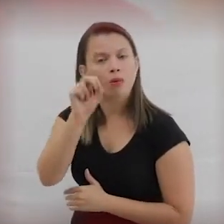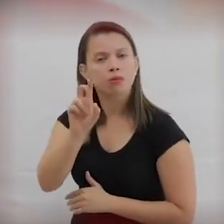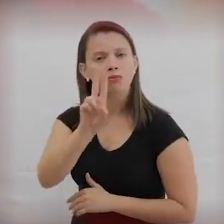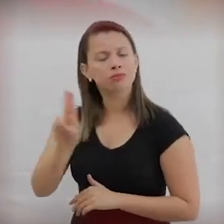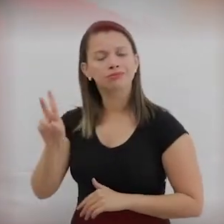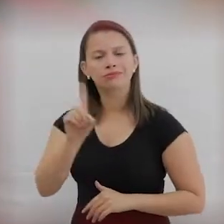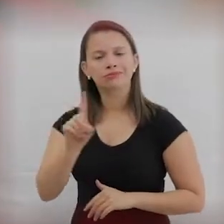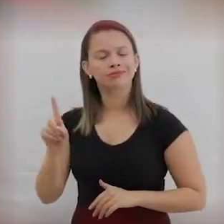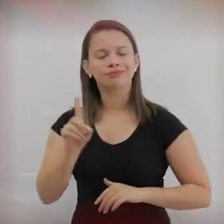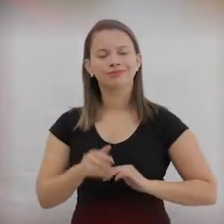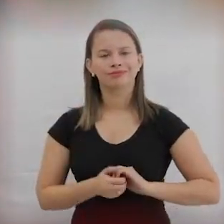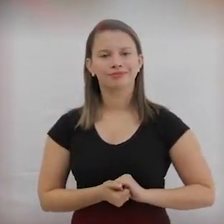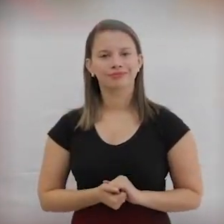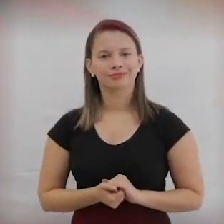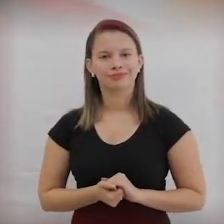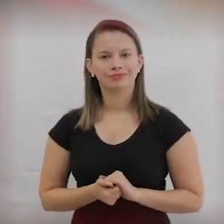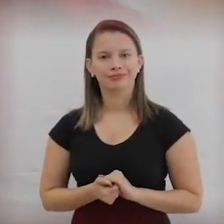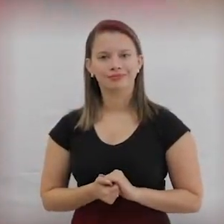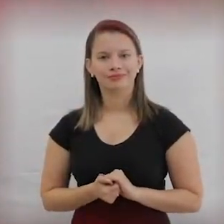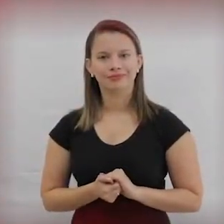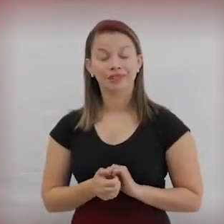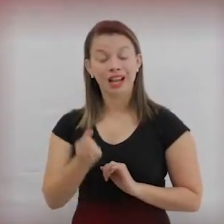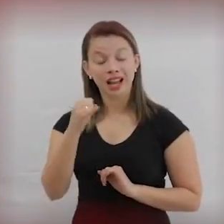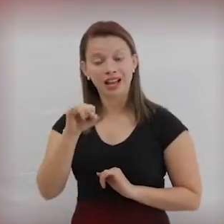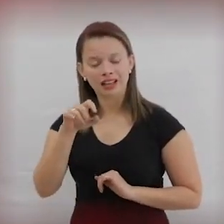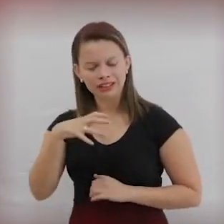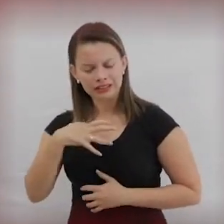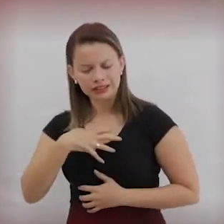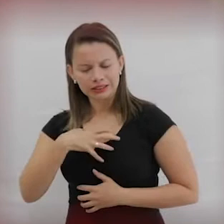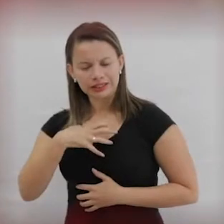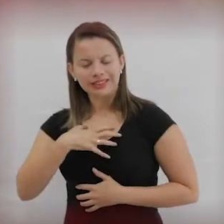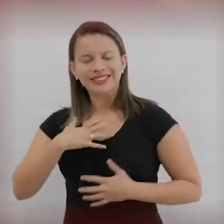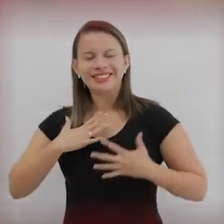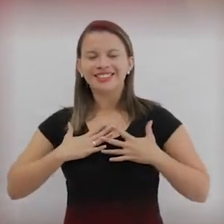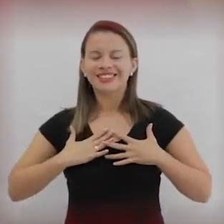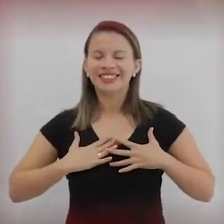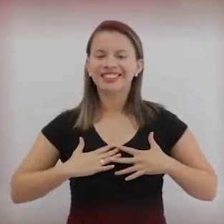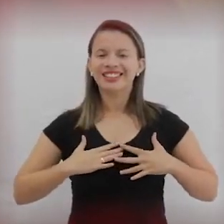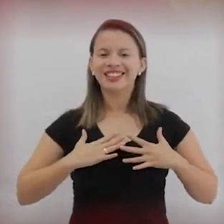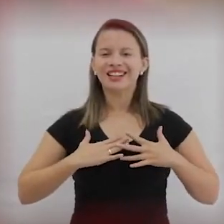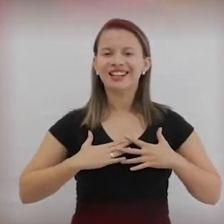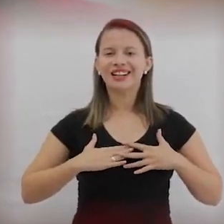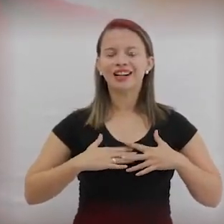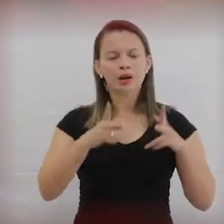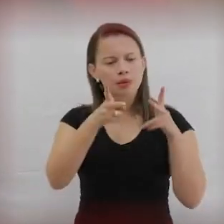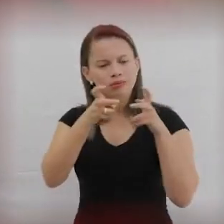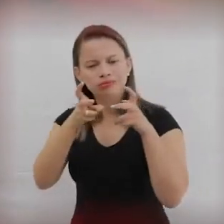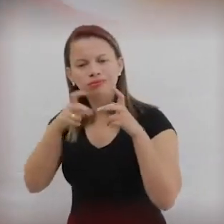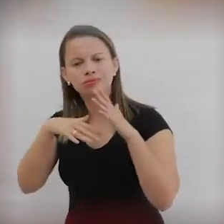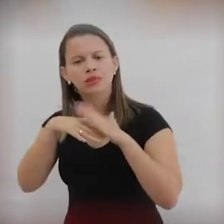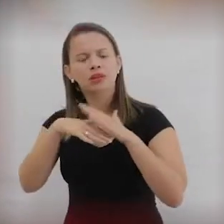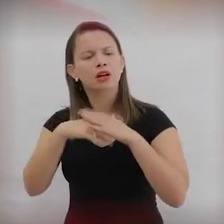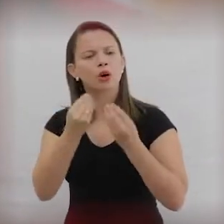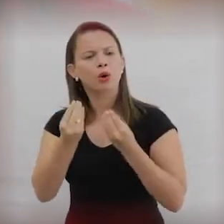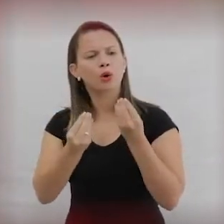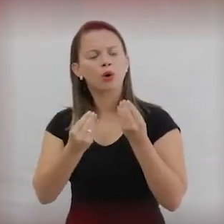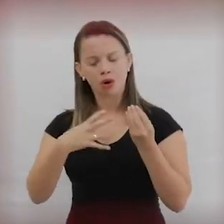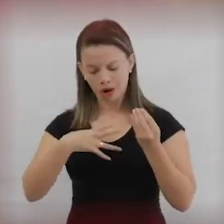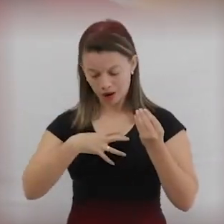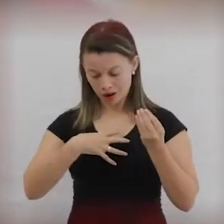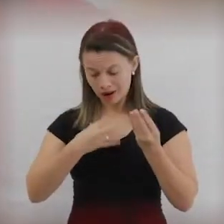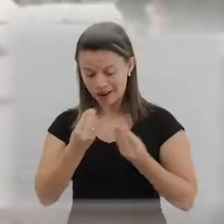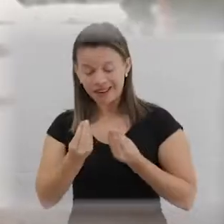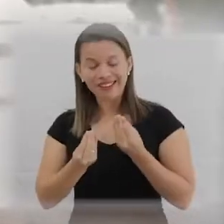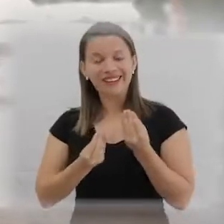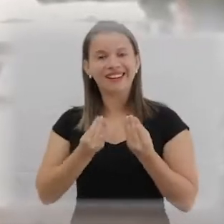curioso. Se você sente prazer em saber o que você está fazendo, o que você está sentindo, o